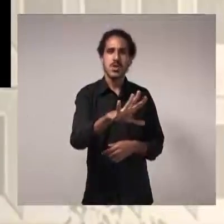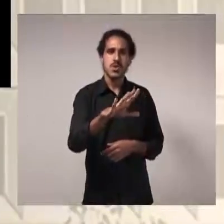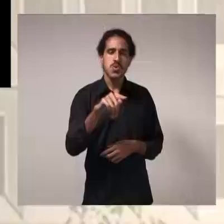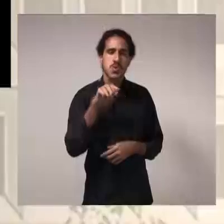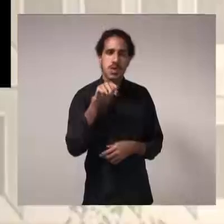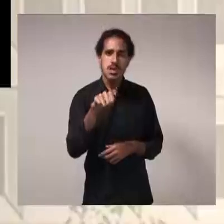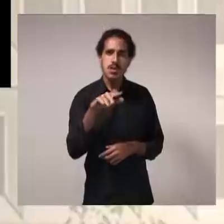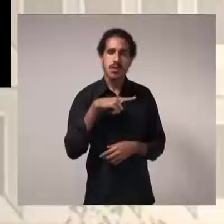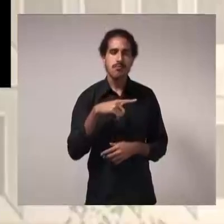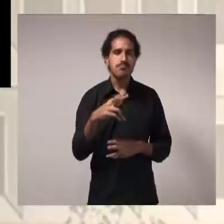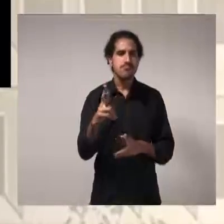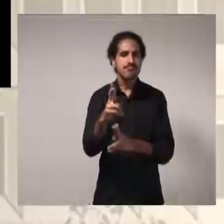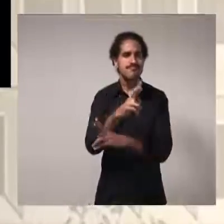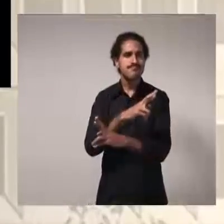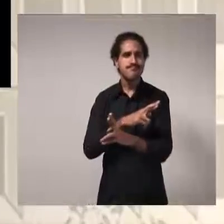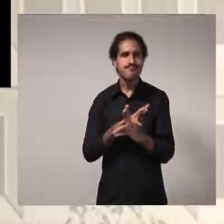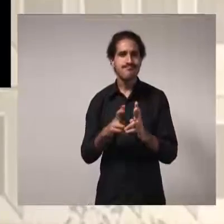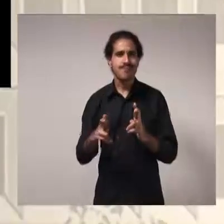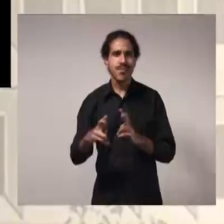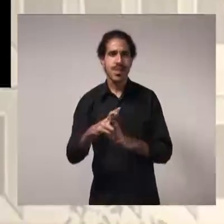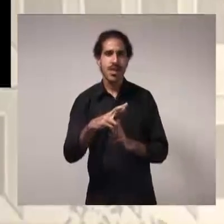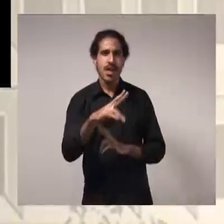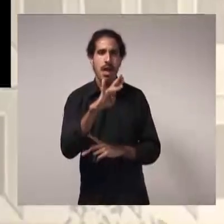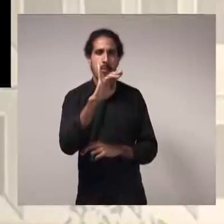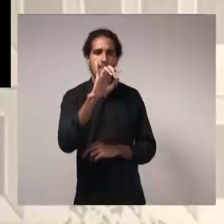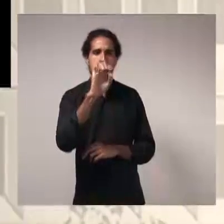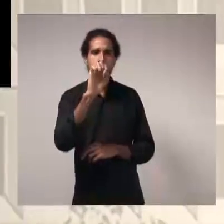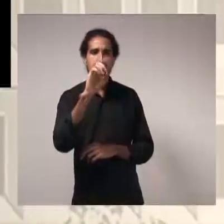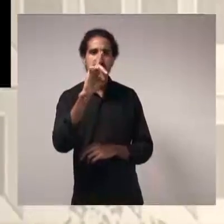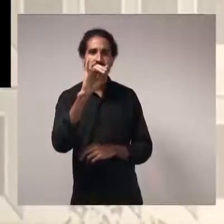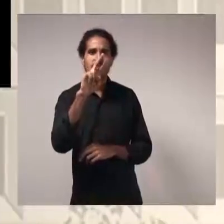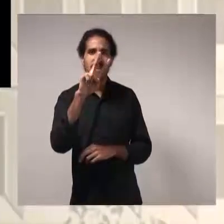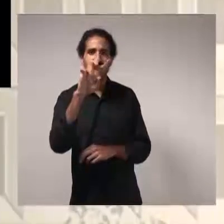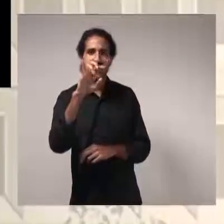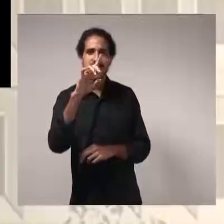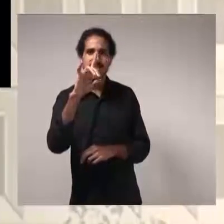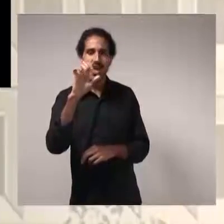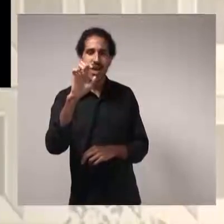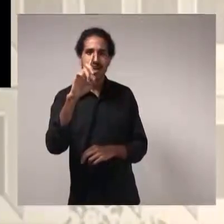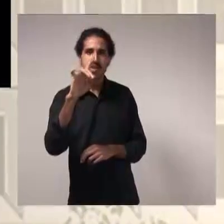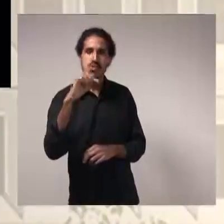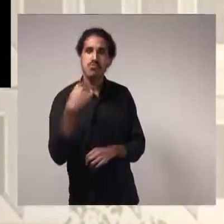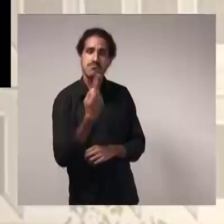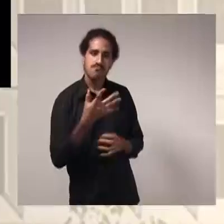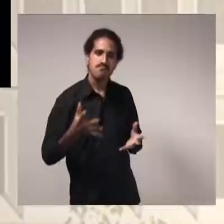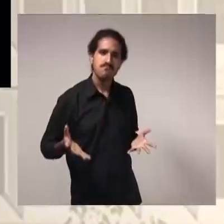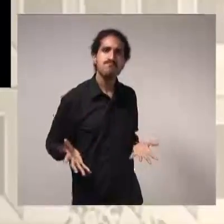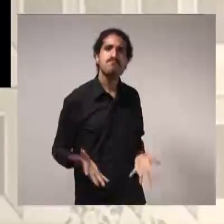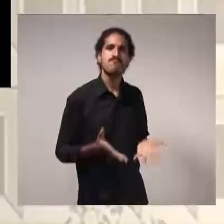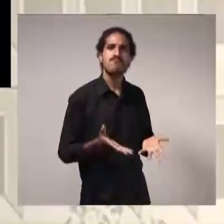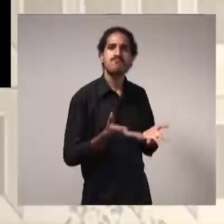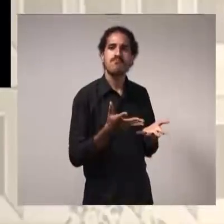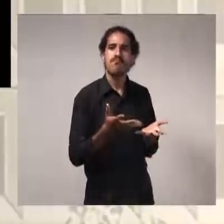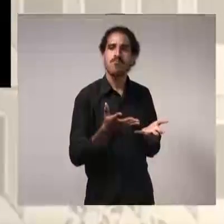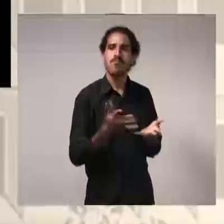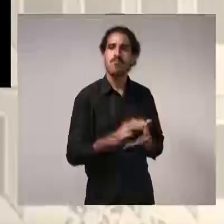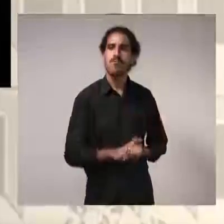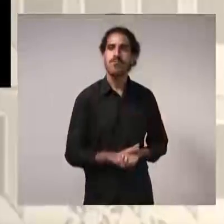de convívio do qual a biodiversidade ela é incentivada.